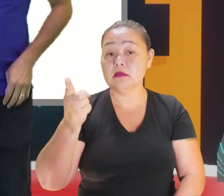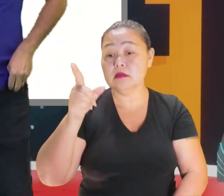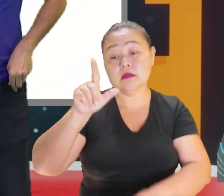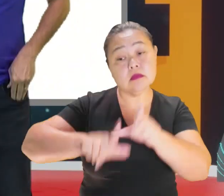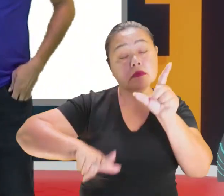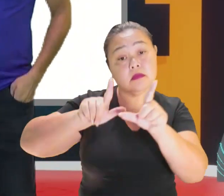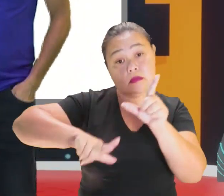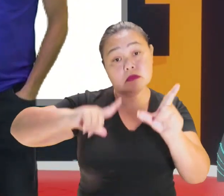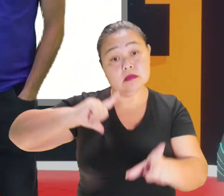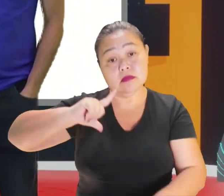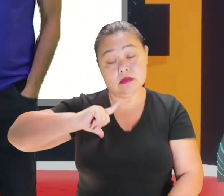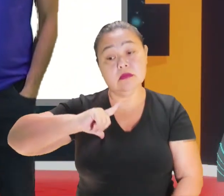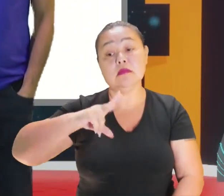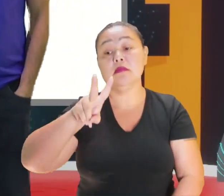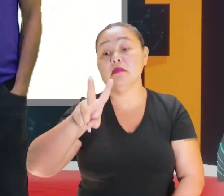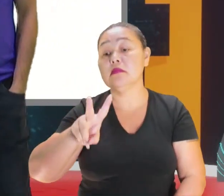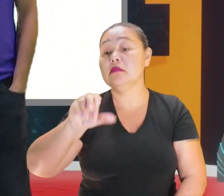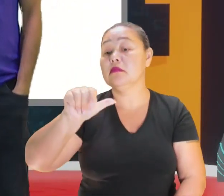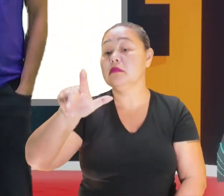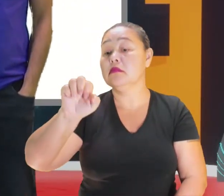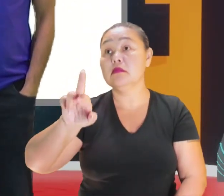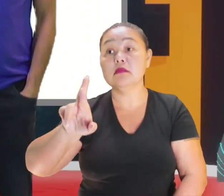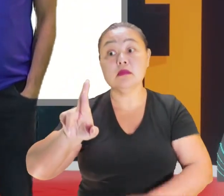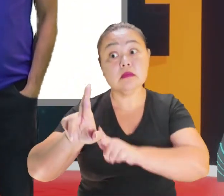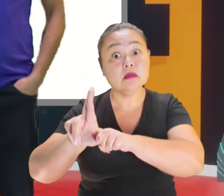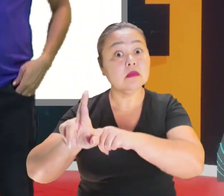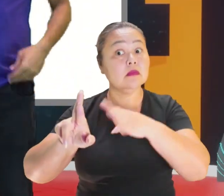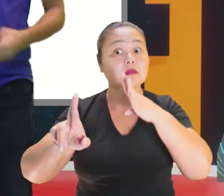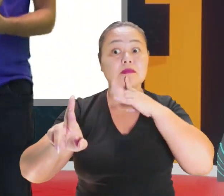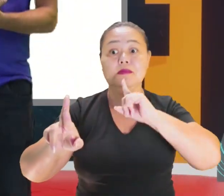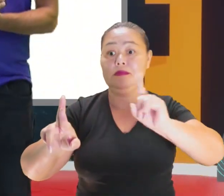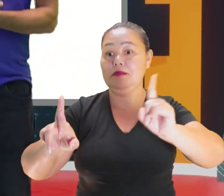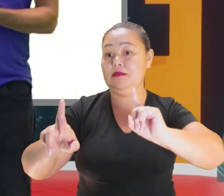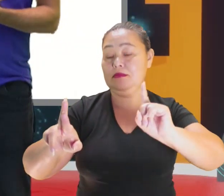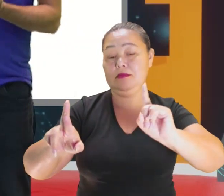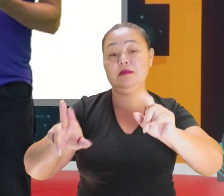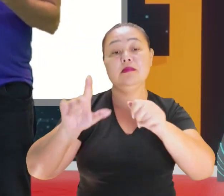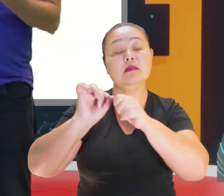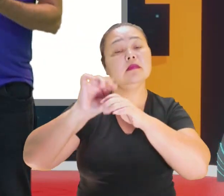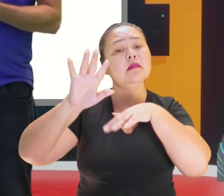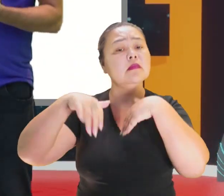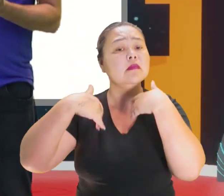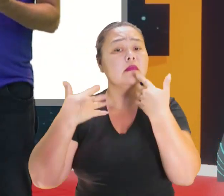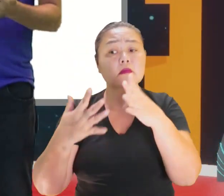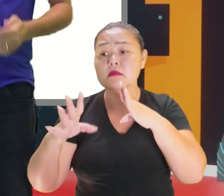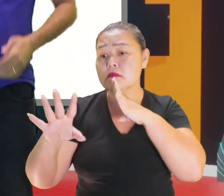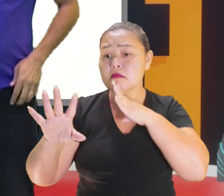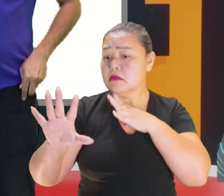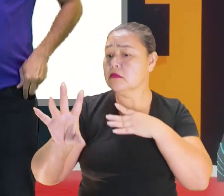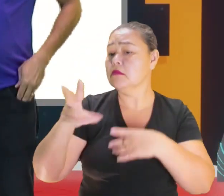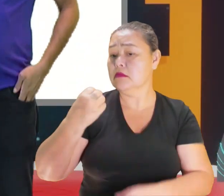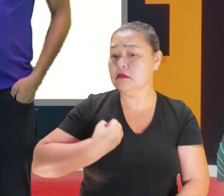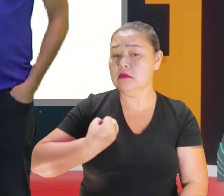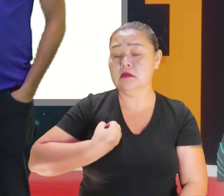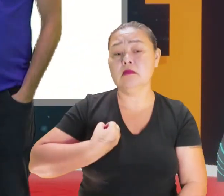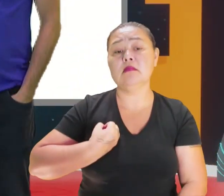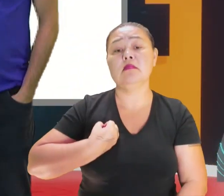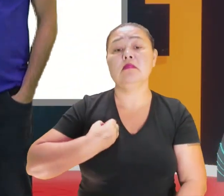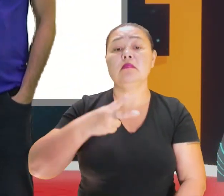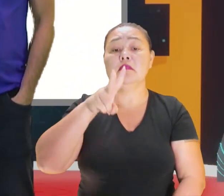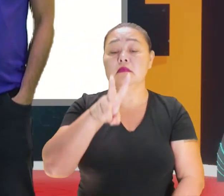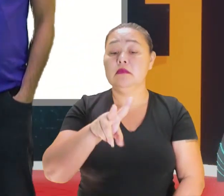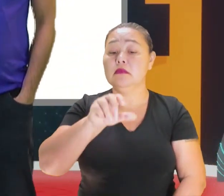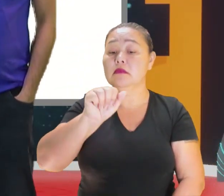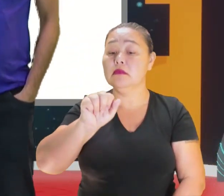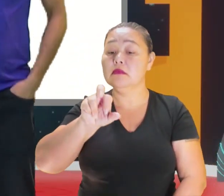Essa letra ela tem valor, valor. Que é um valor ainda desconhecido. Então, quando a gente ainda não conhece o valor, a gente chama de